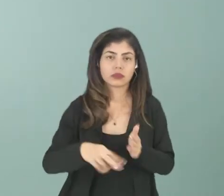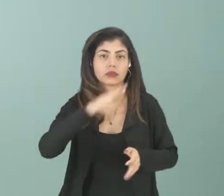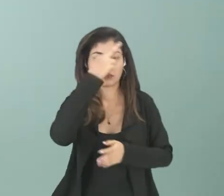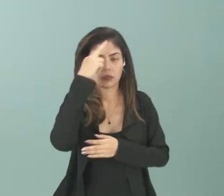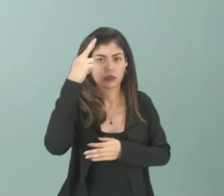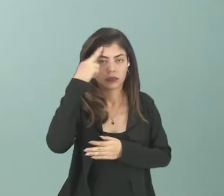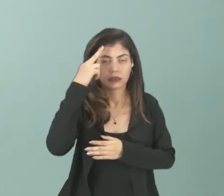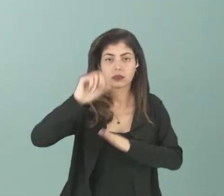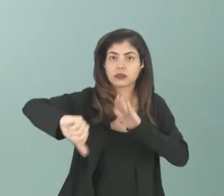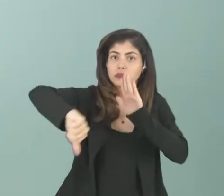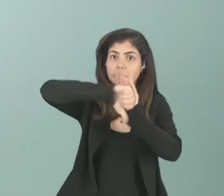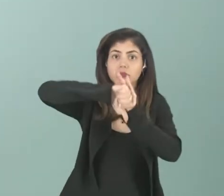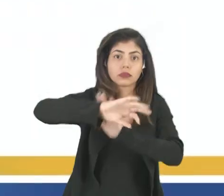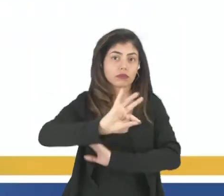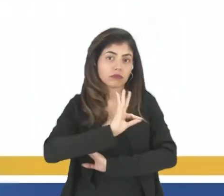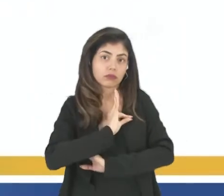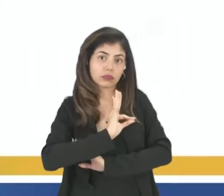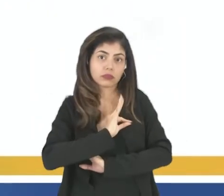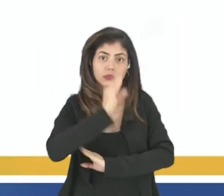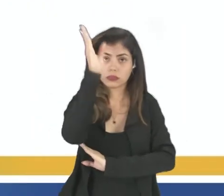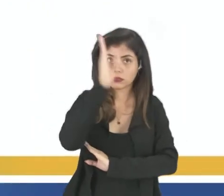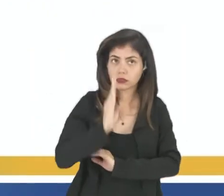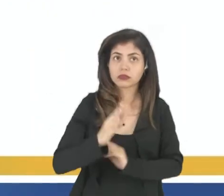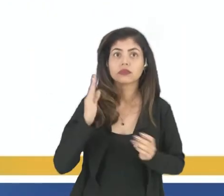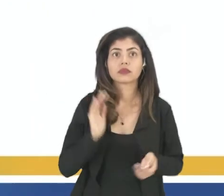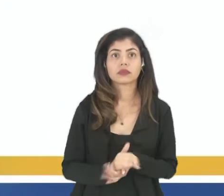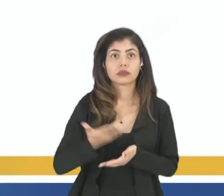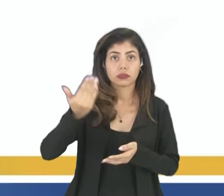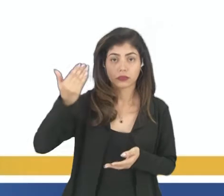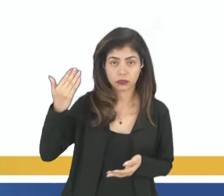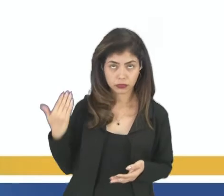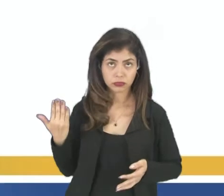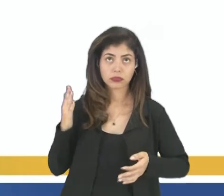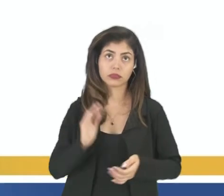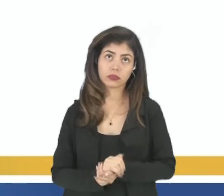história da violência policial brasileira. Foi na minha época, em